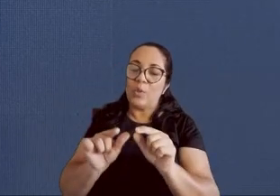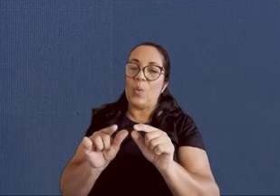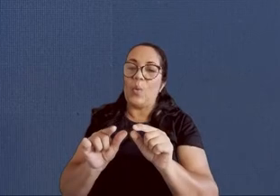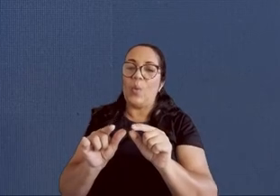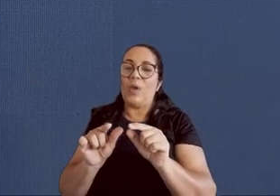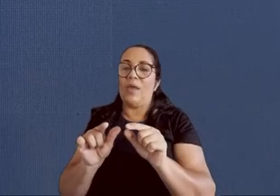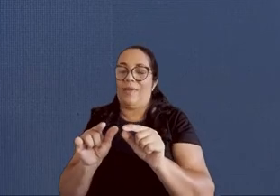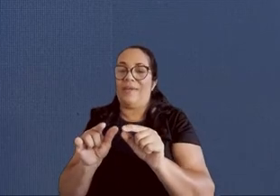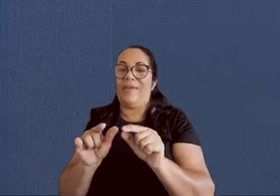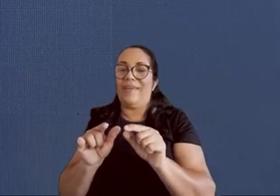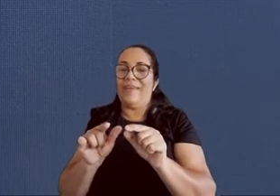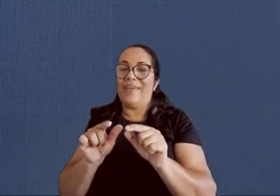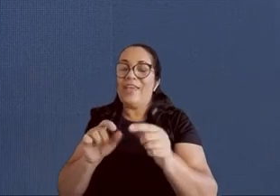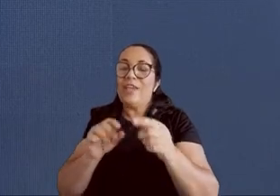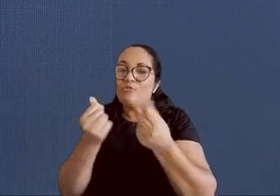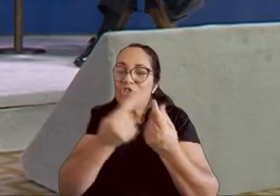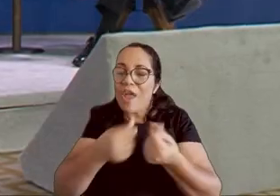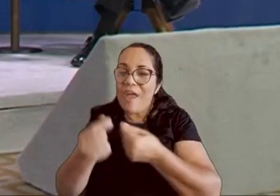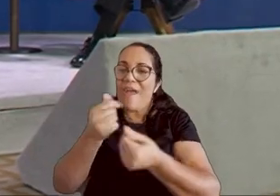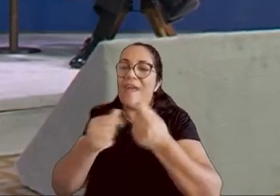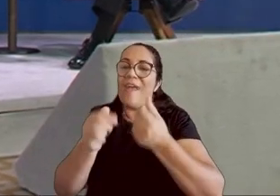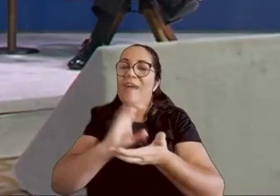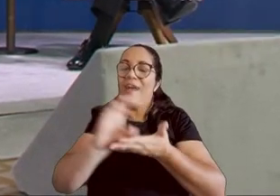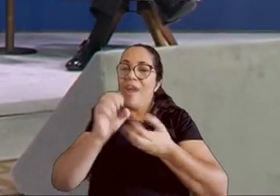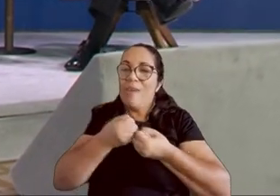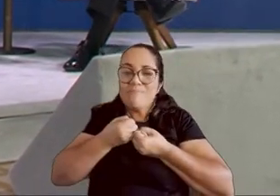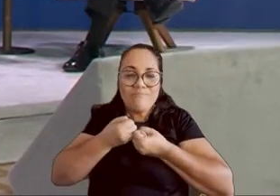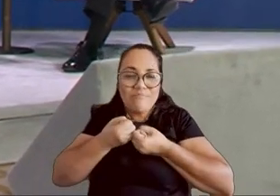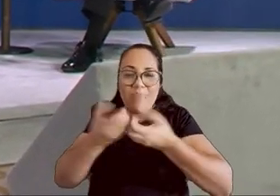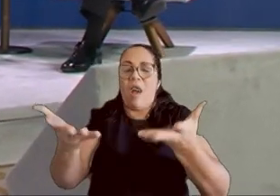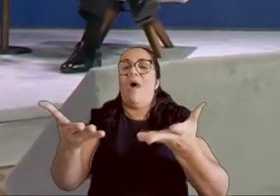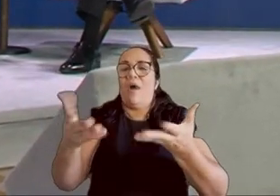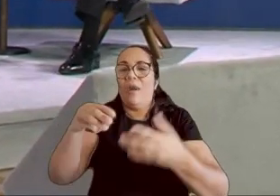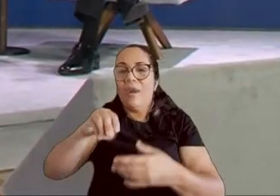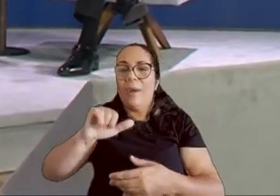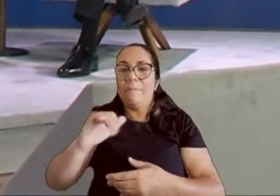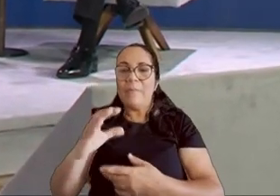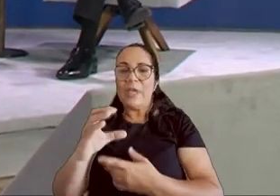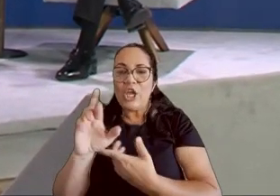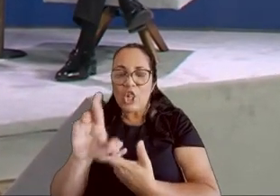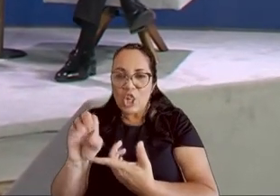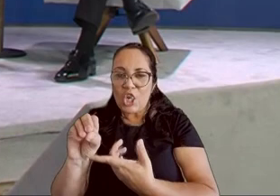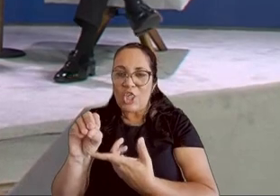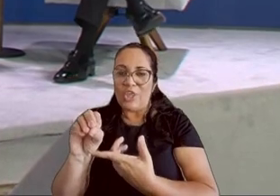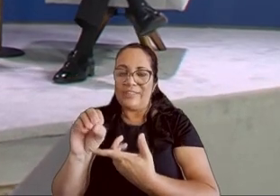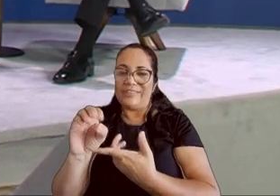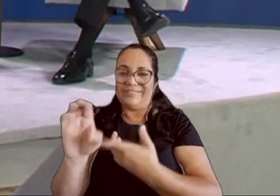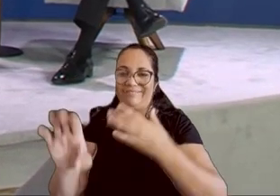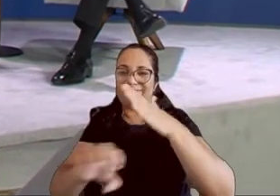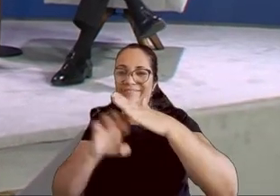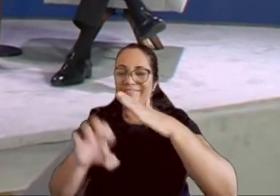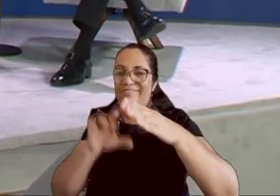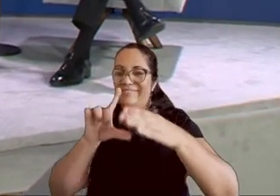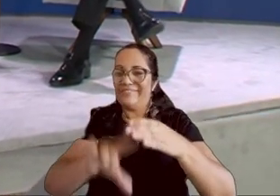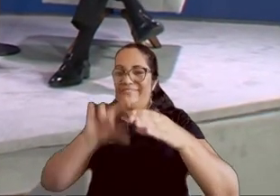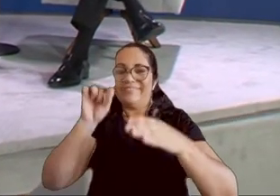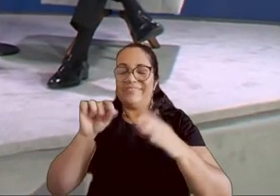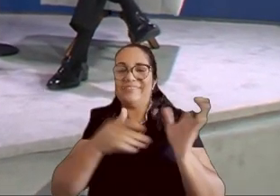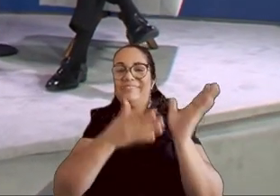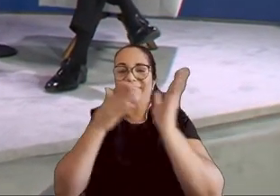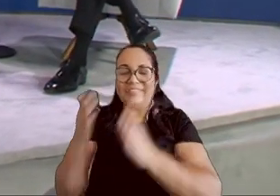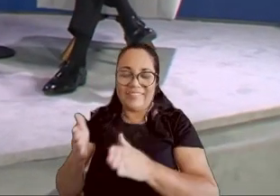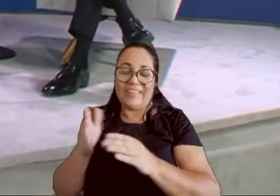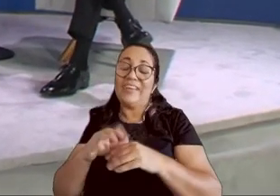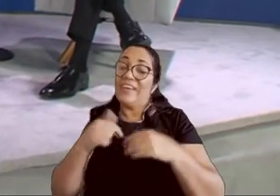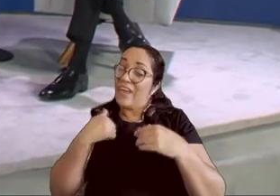tem que chegar é no micro pequeno empreendedor onde o dinheiro do mercado e capitais não chega é e sempre teve essa conversa pô mas vai ter de vai ter